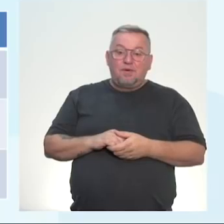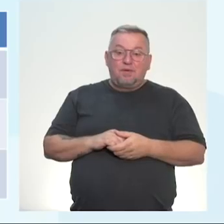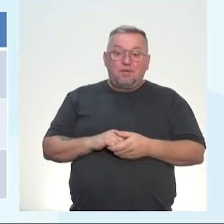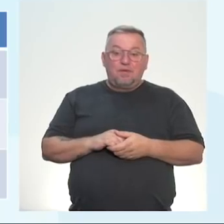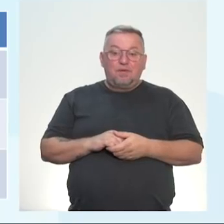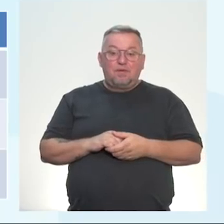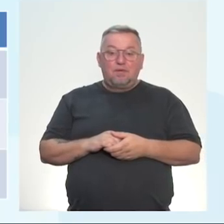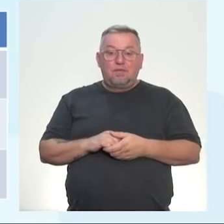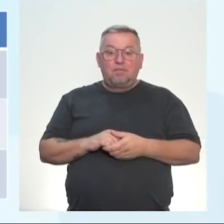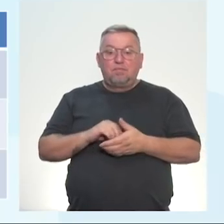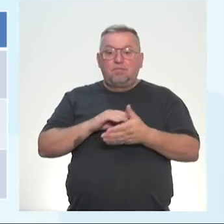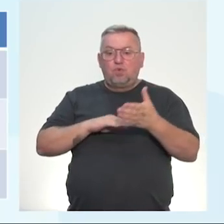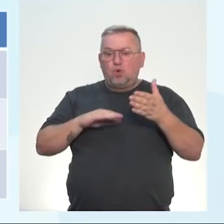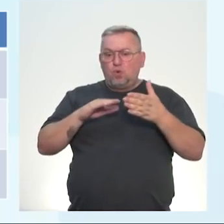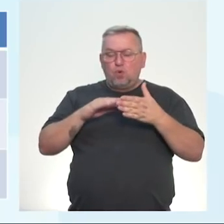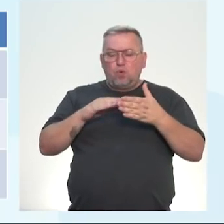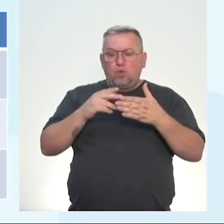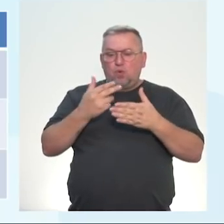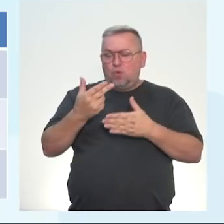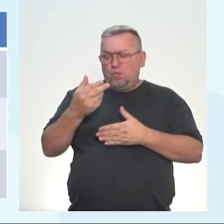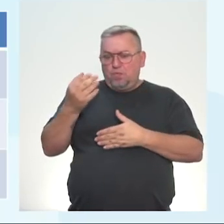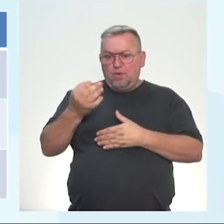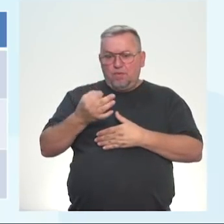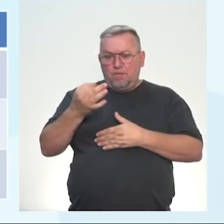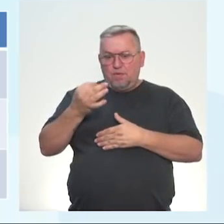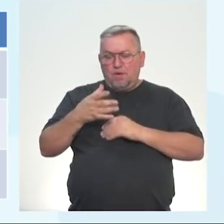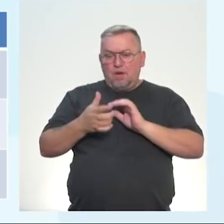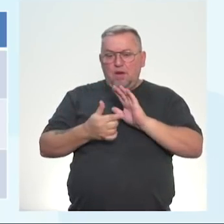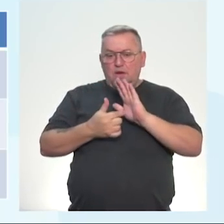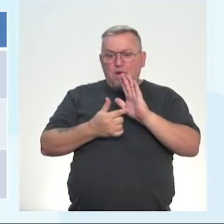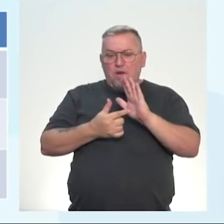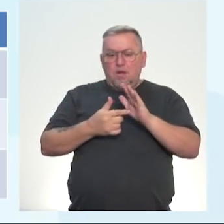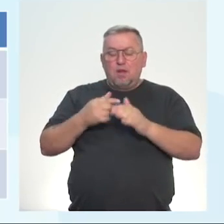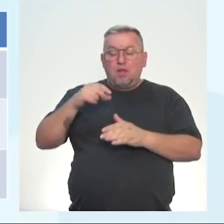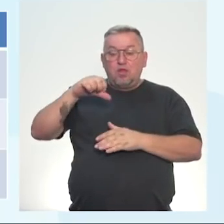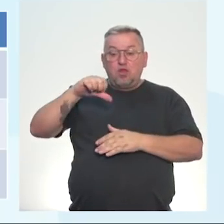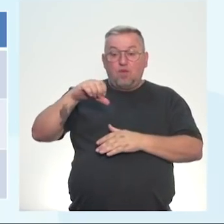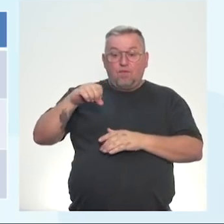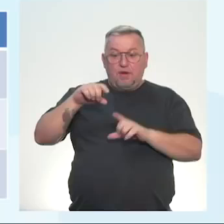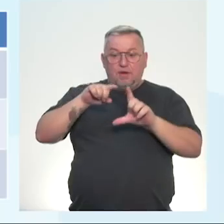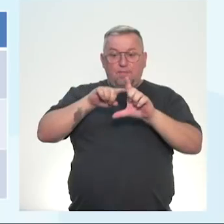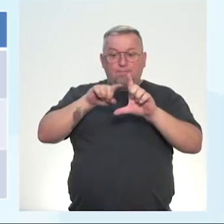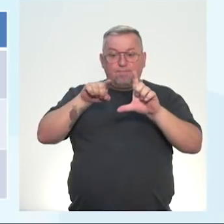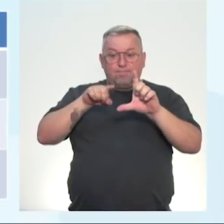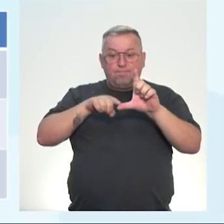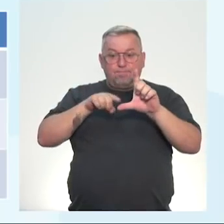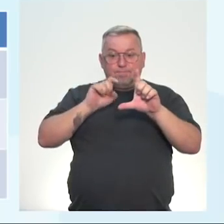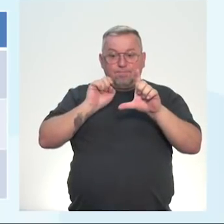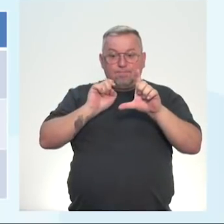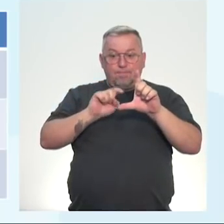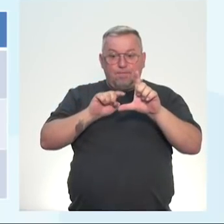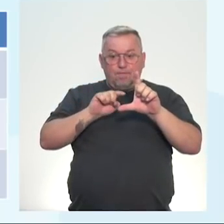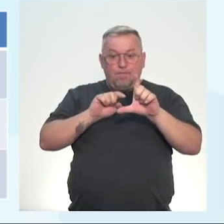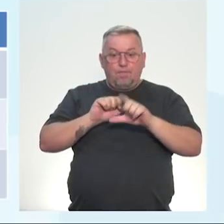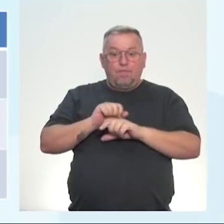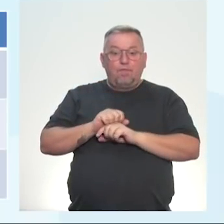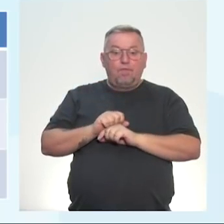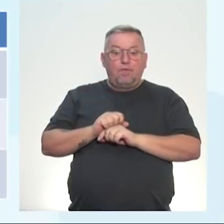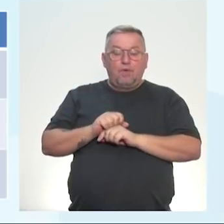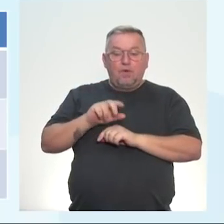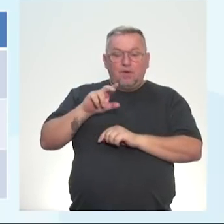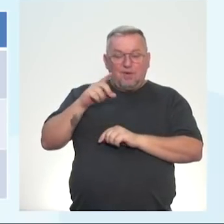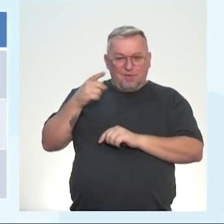ó, todos aqui, ó, apresentam 90 graus, beleza? E por último aí, né,